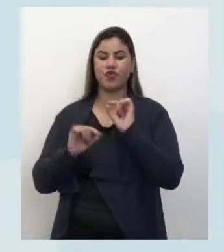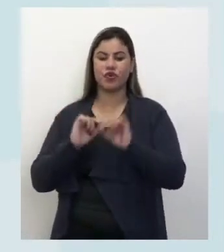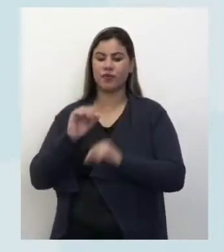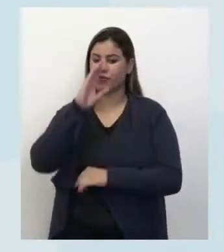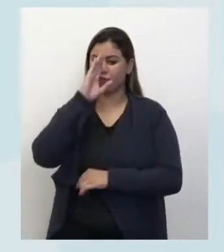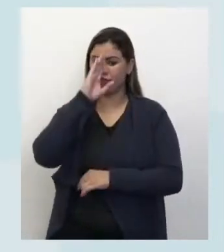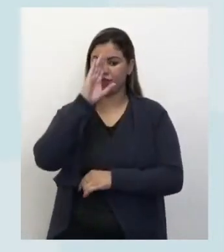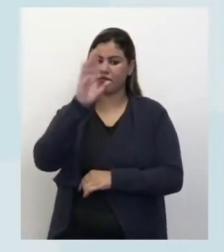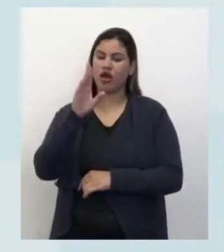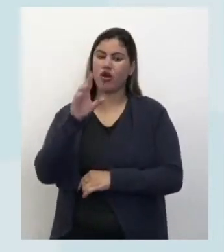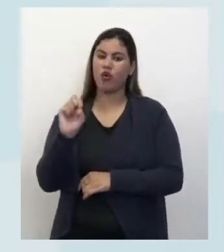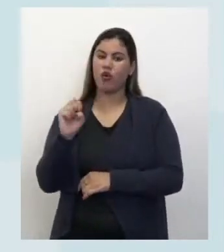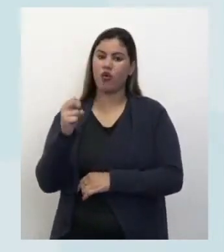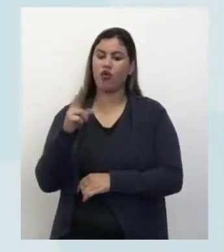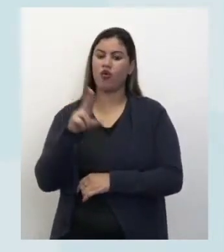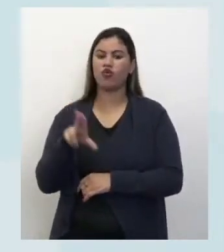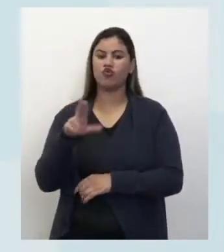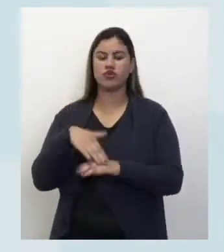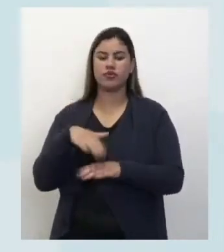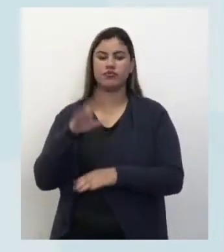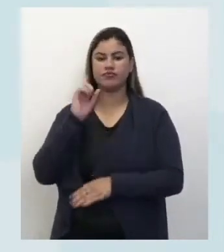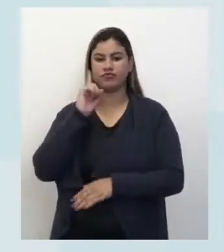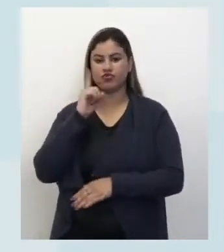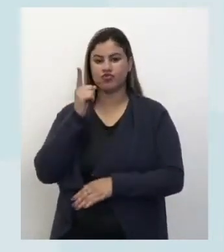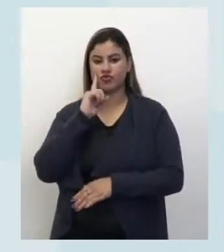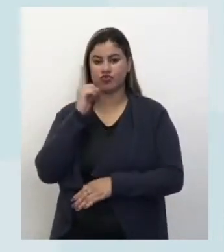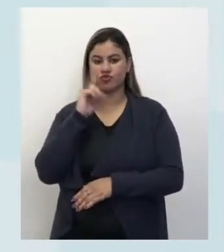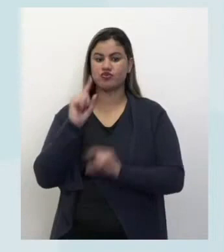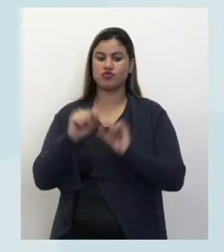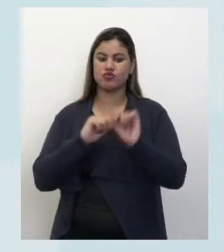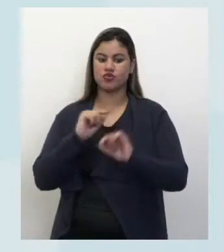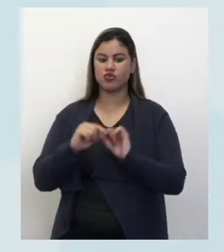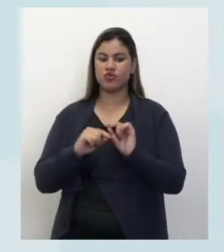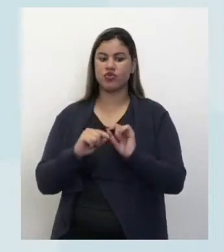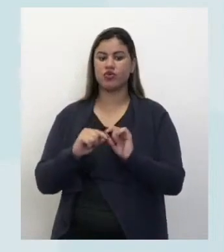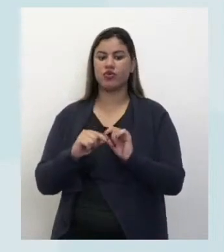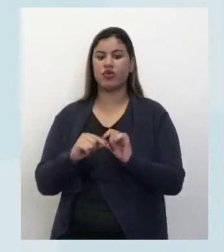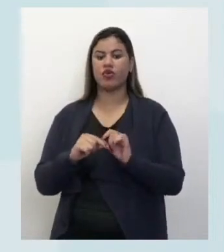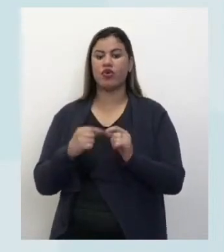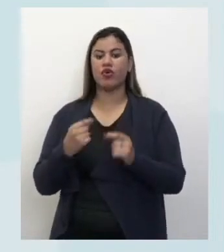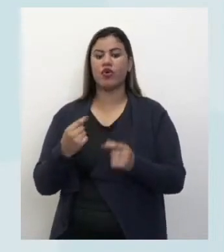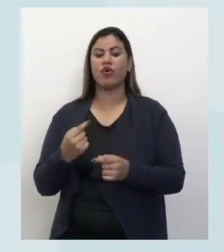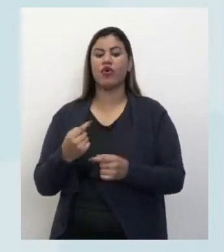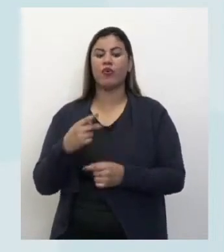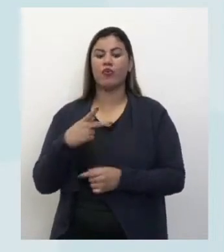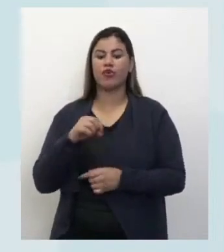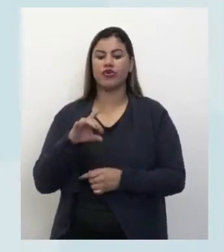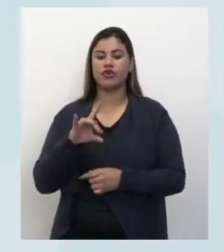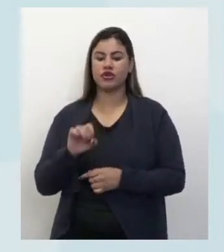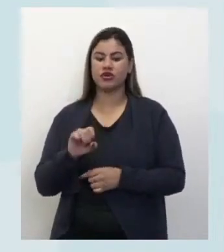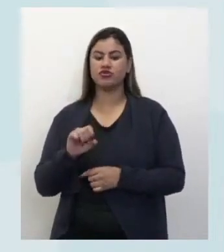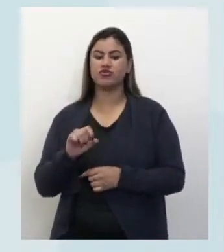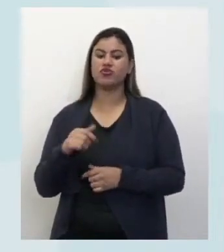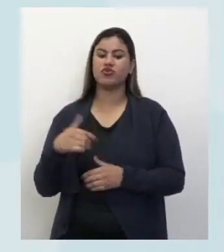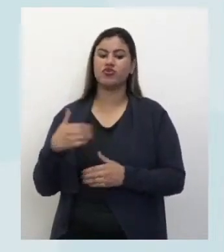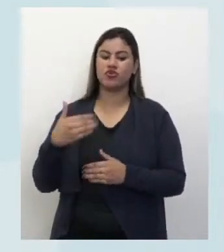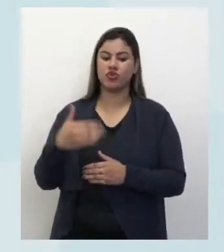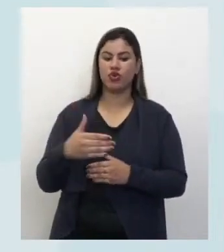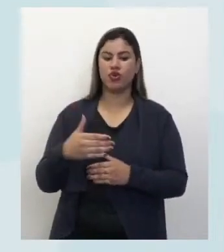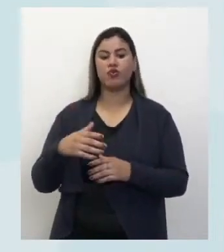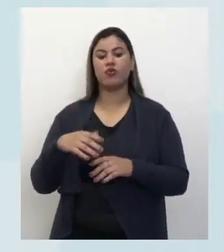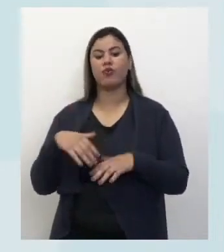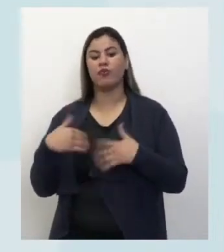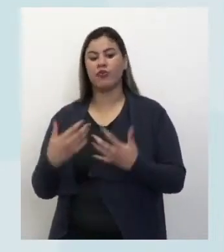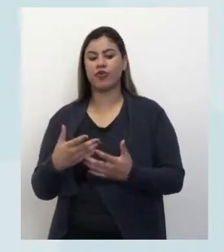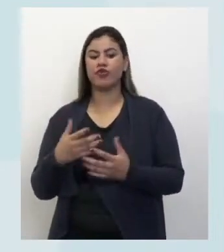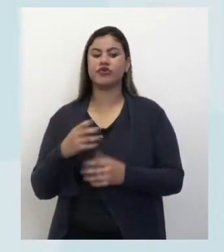ou as que mais aparecem no nosso dia a dia. Então são essas: portanto, logo, pois, mas,